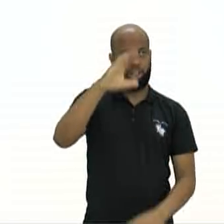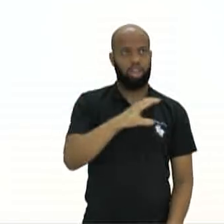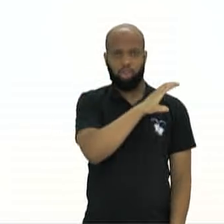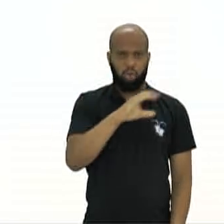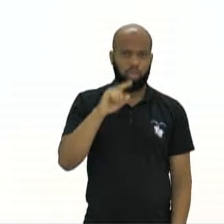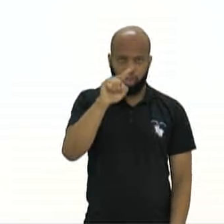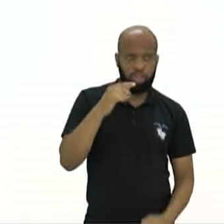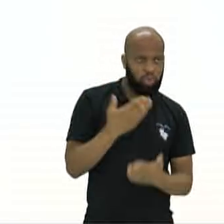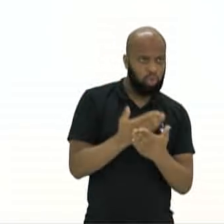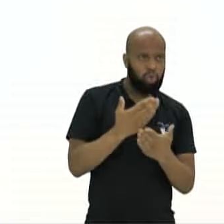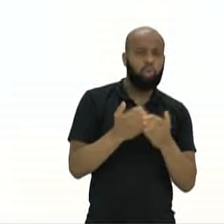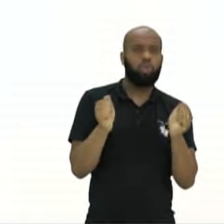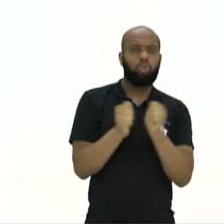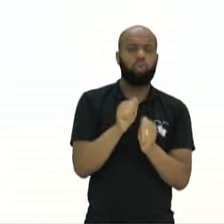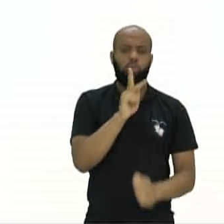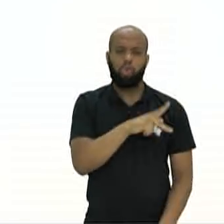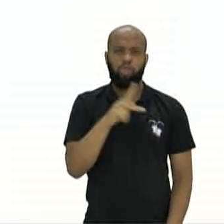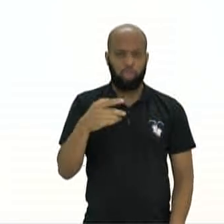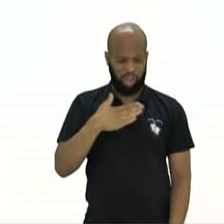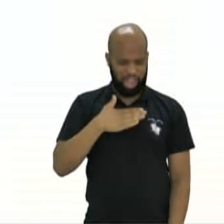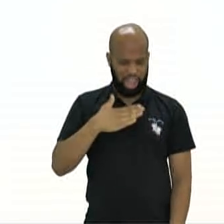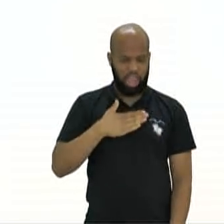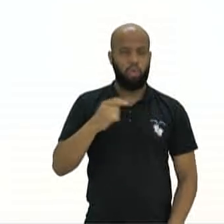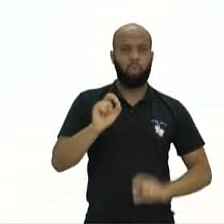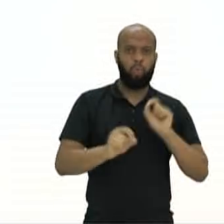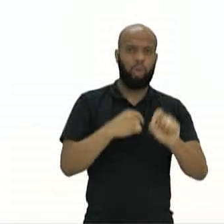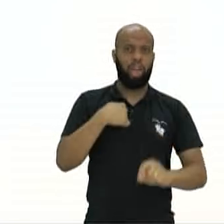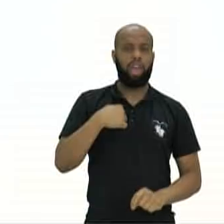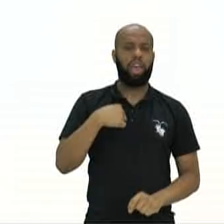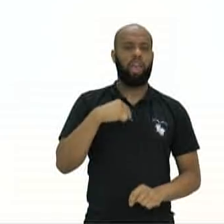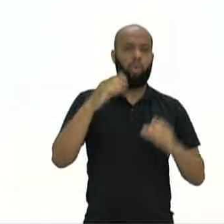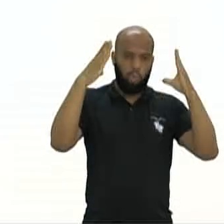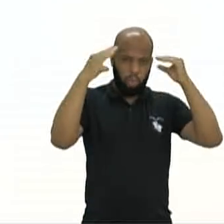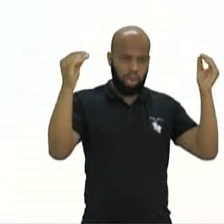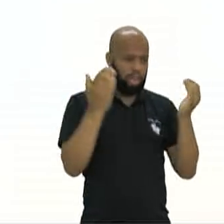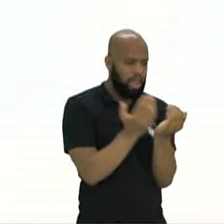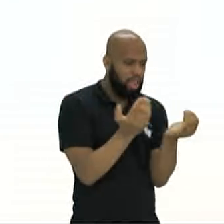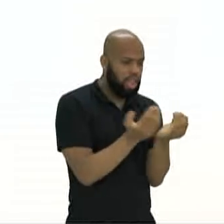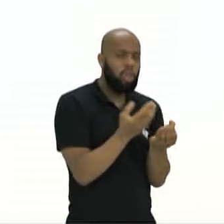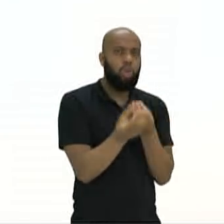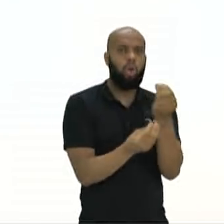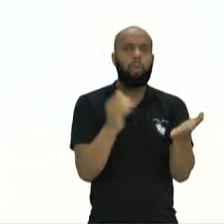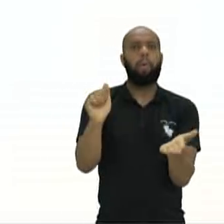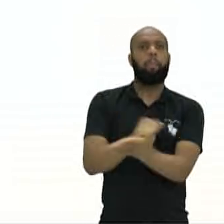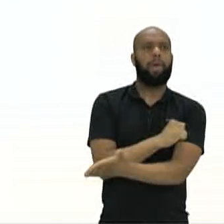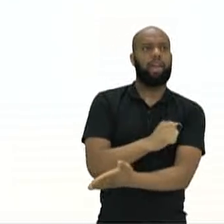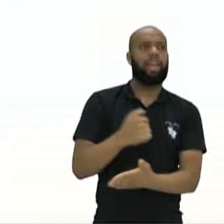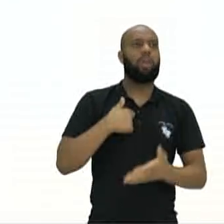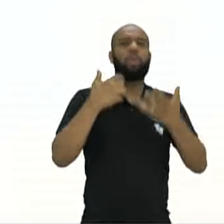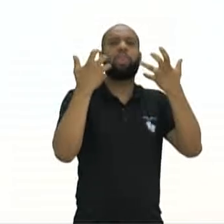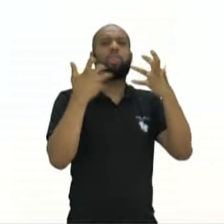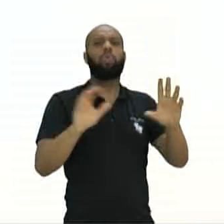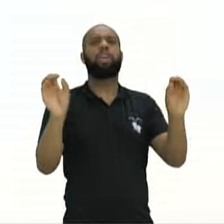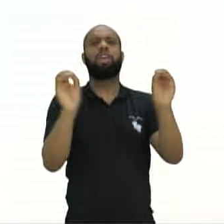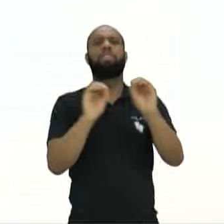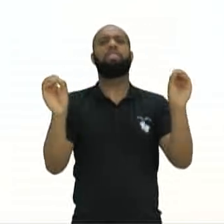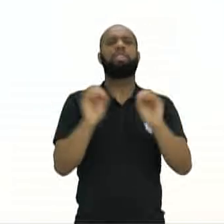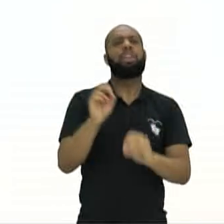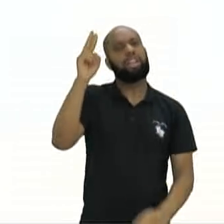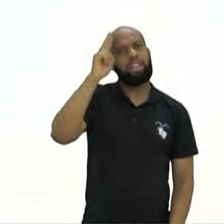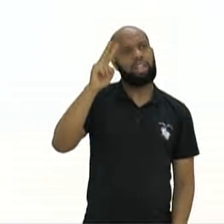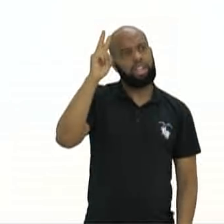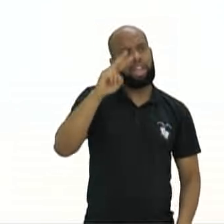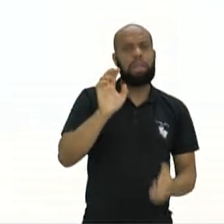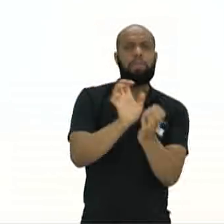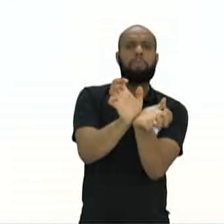vocês não estudaram com o professor Roberto que os holandeses eram protestantes? Como que você faz uma queima de arquivo? Não quero mais que nada em